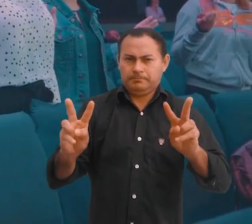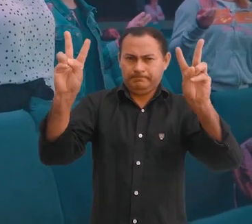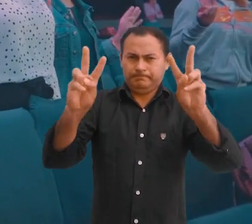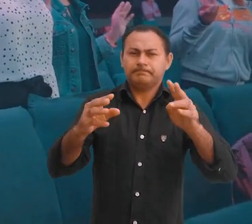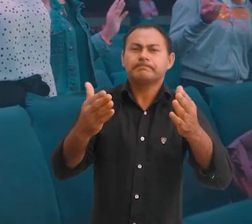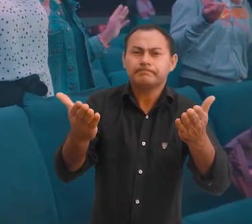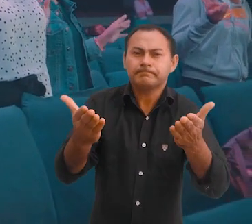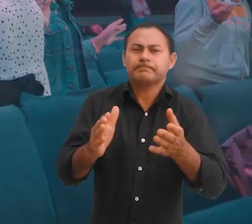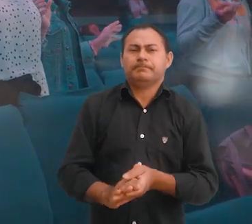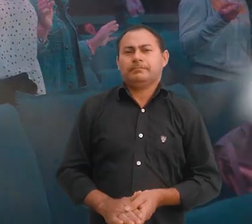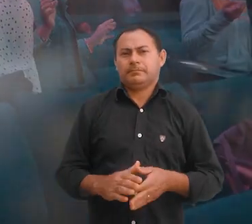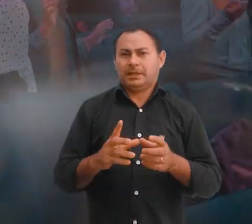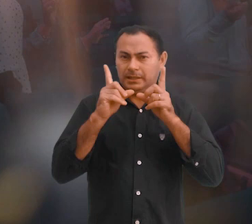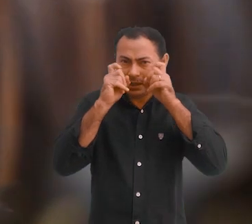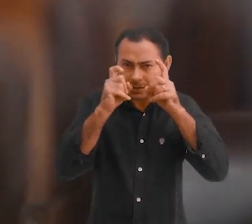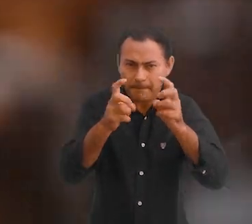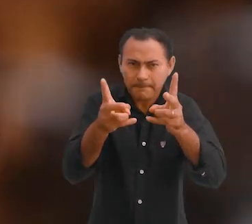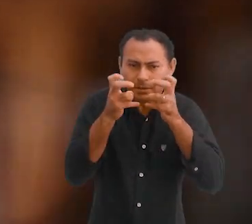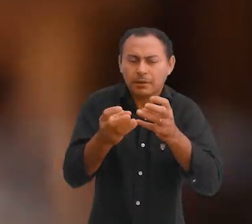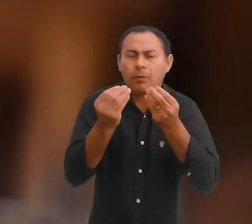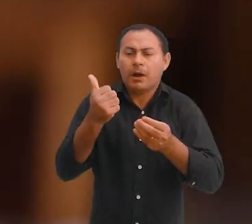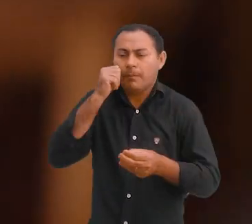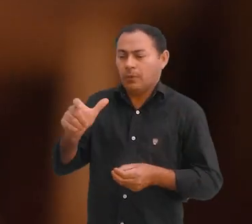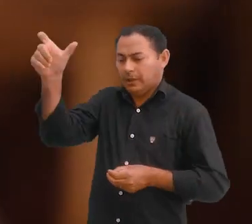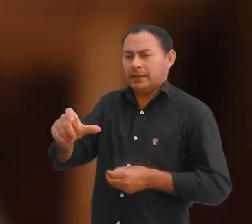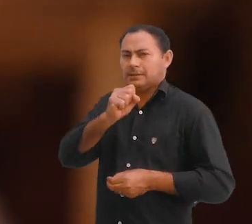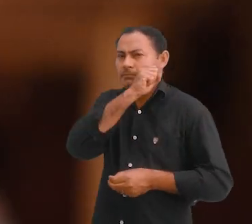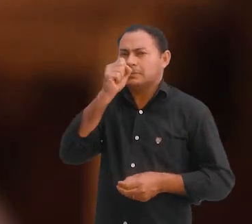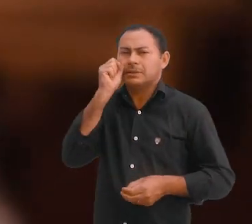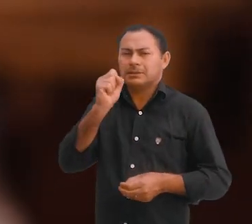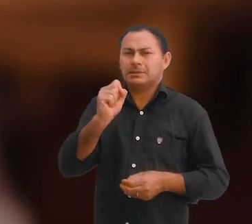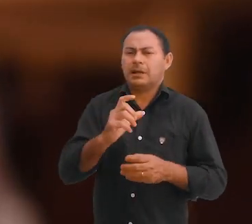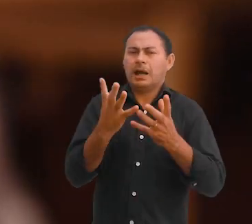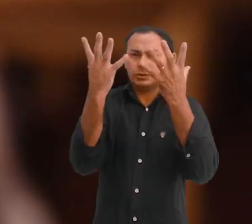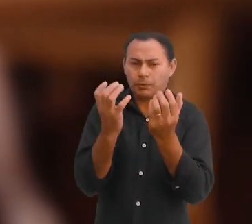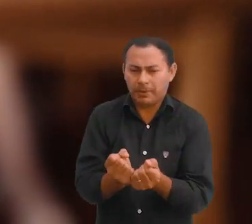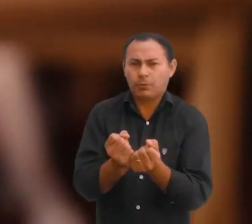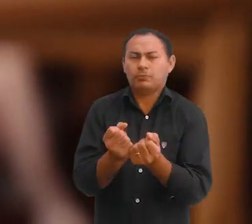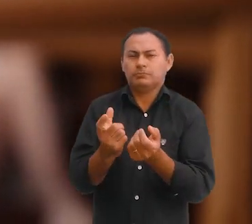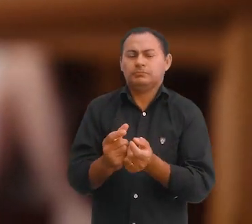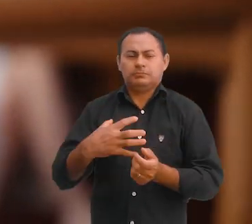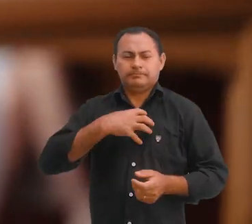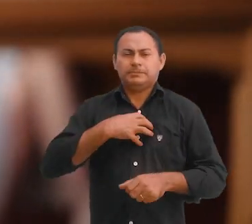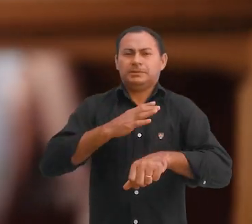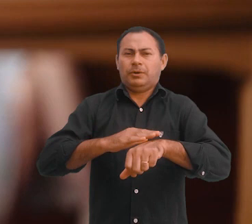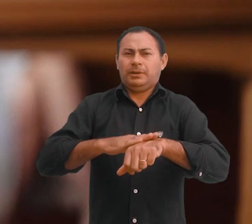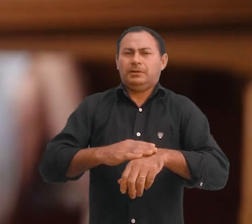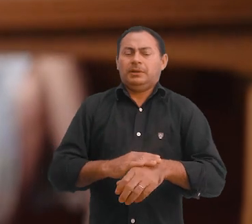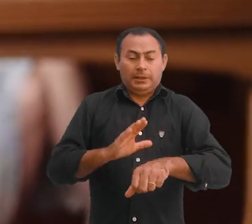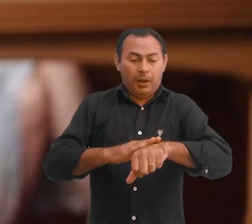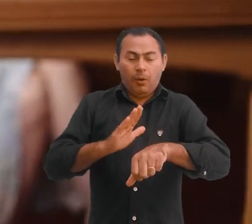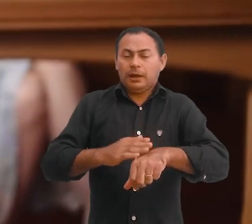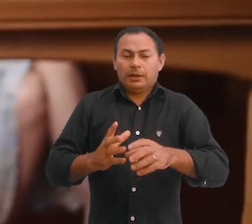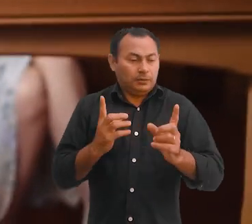outros esses valores? É interessante observar como a mulher samaritana, por exemplo, assumiu essa